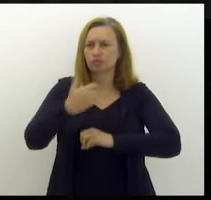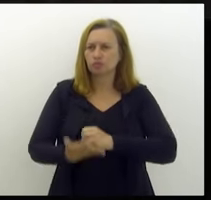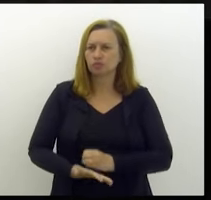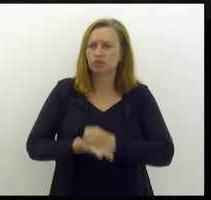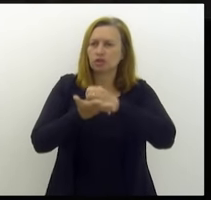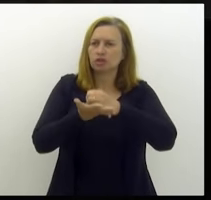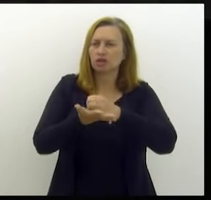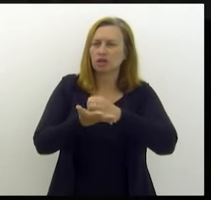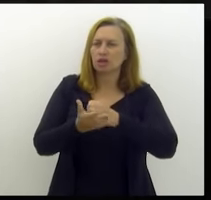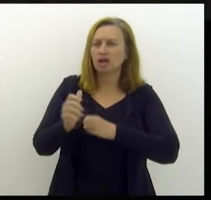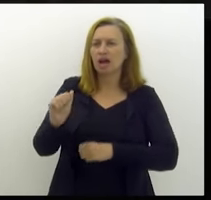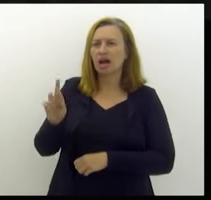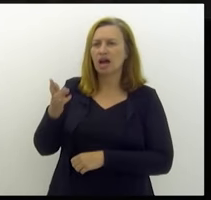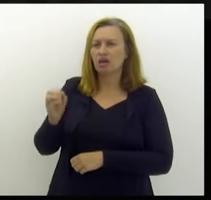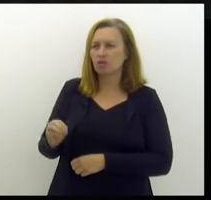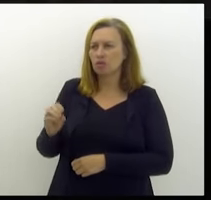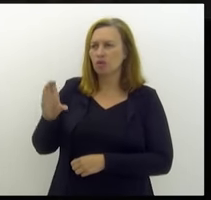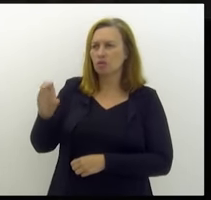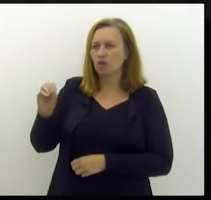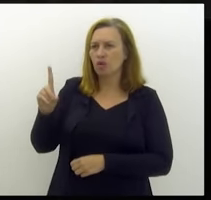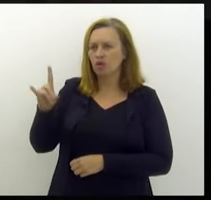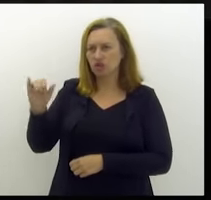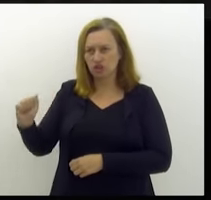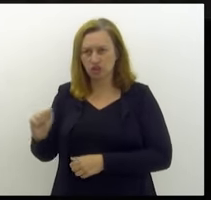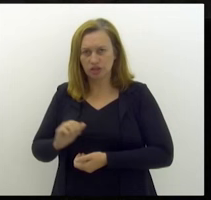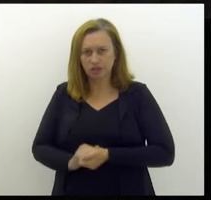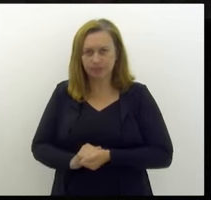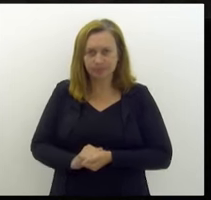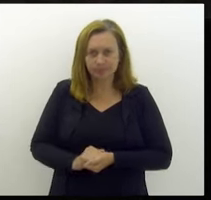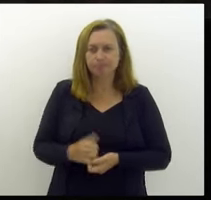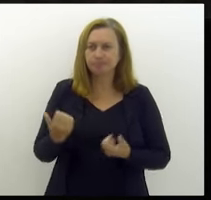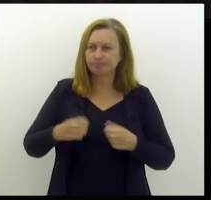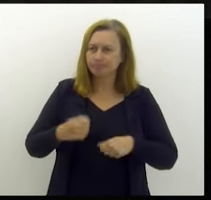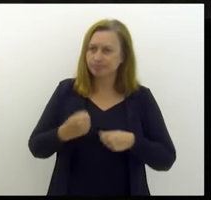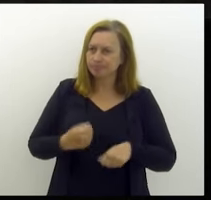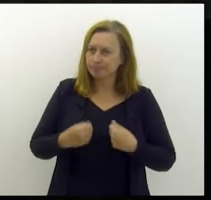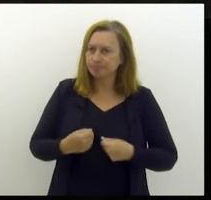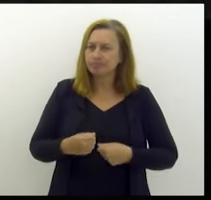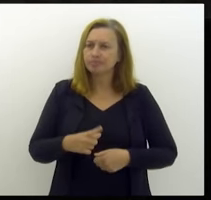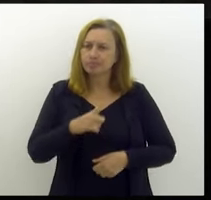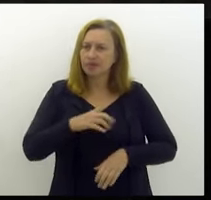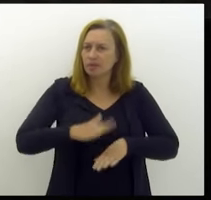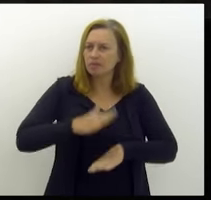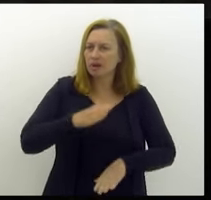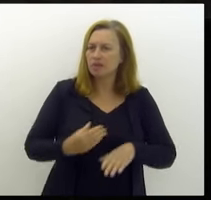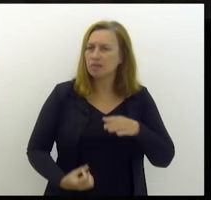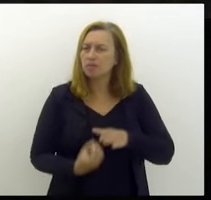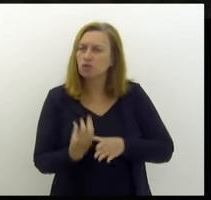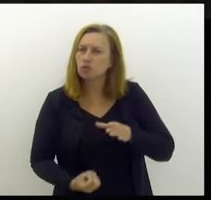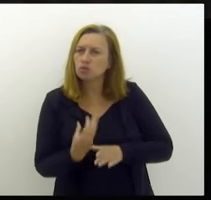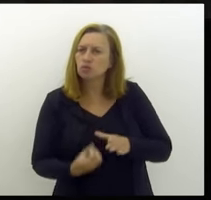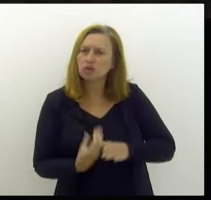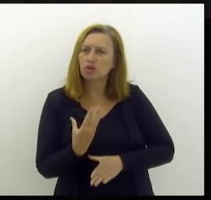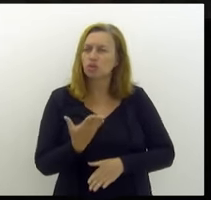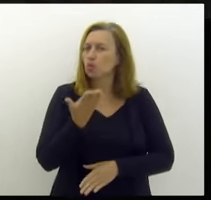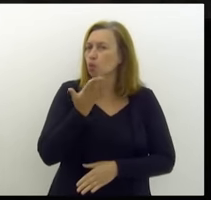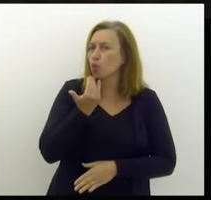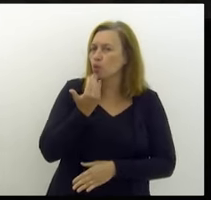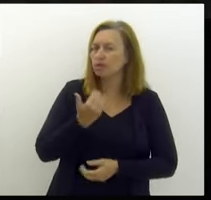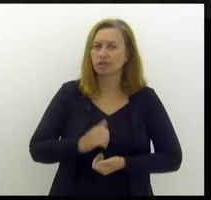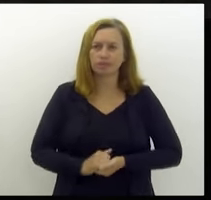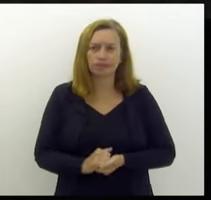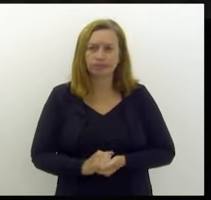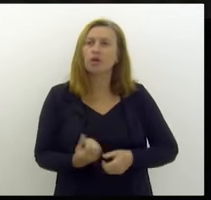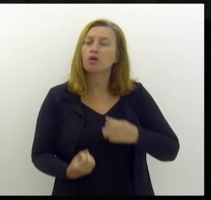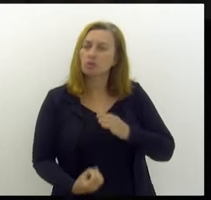agroecologia e produção orgânica nós precisamos aumentar no nosso estado a produção de comida nós precisamos aumentar